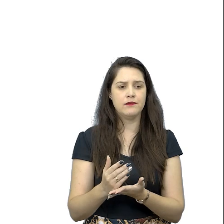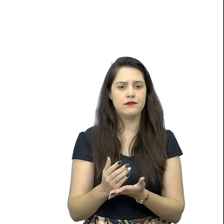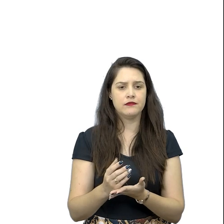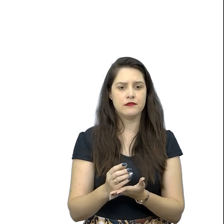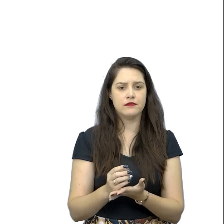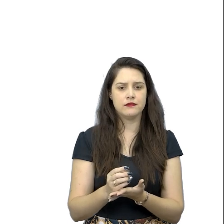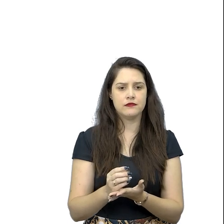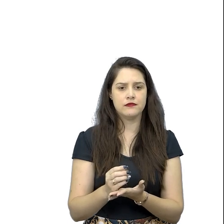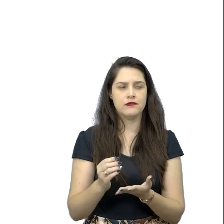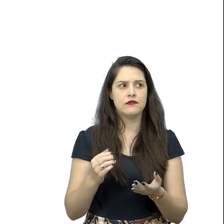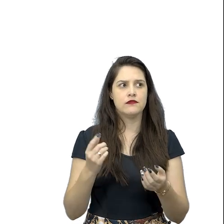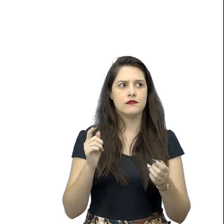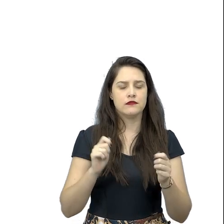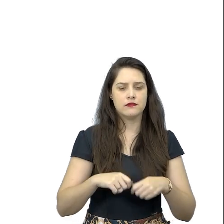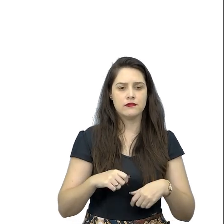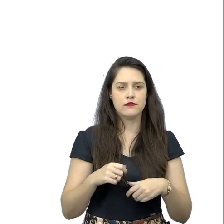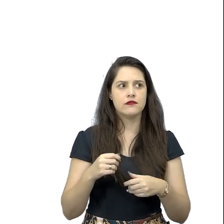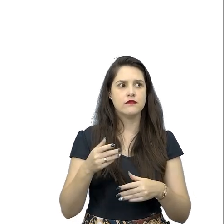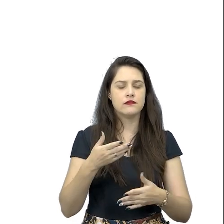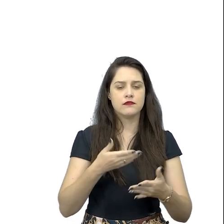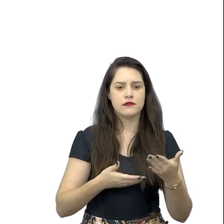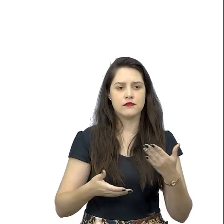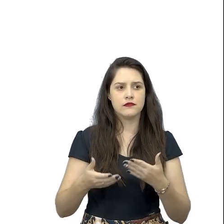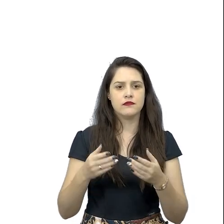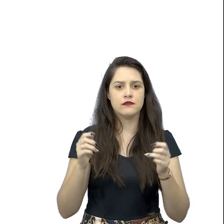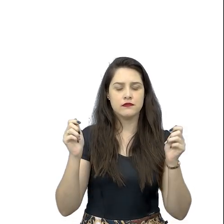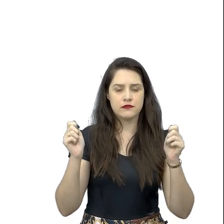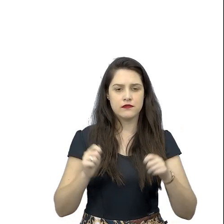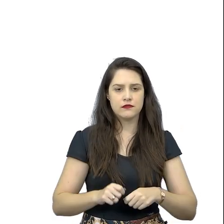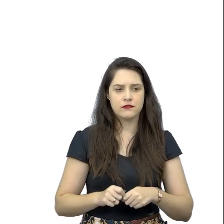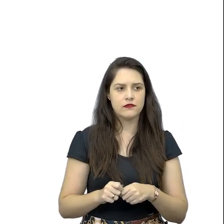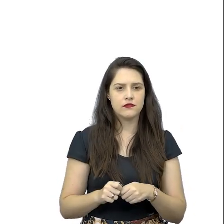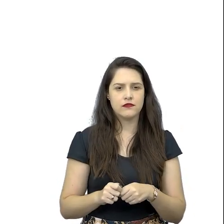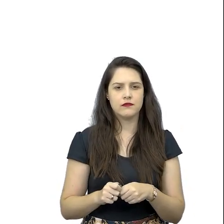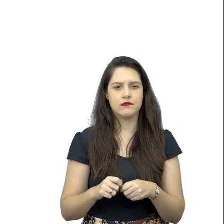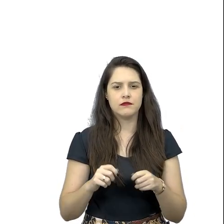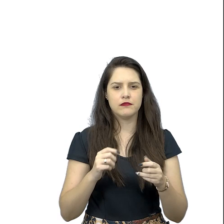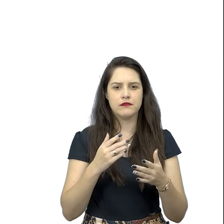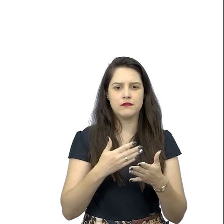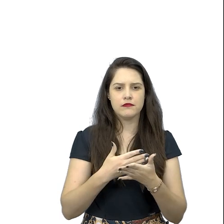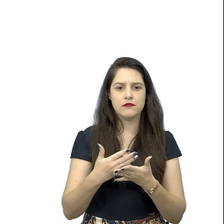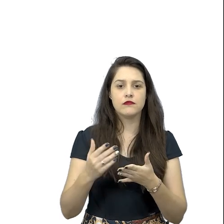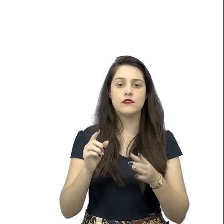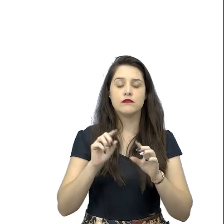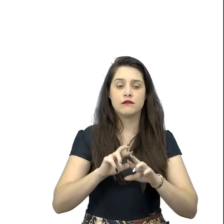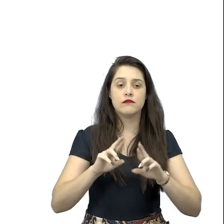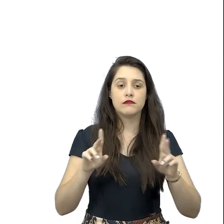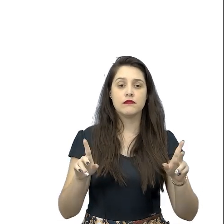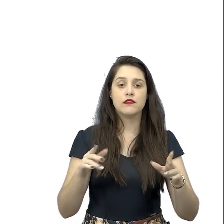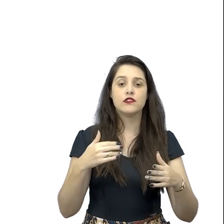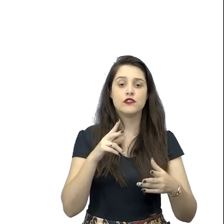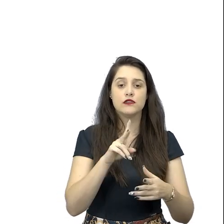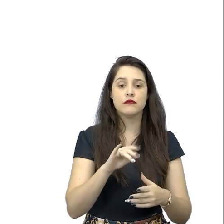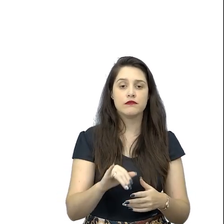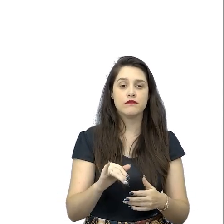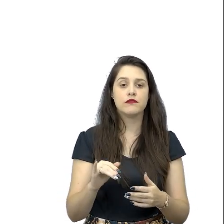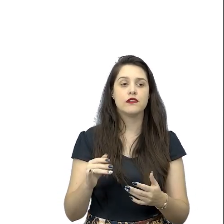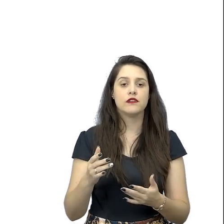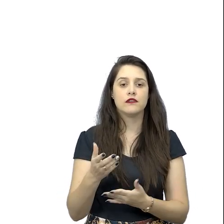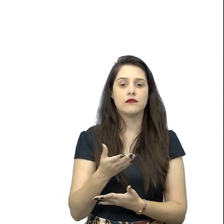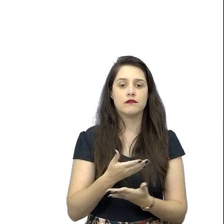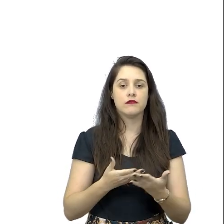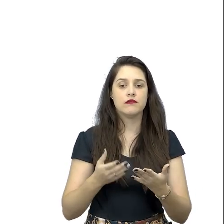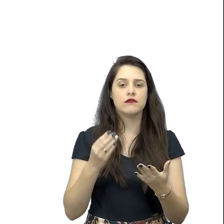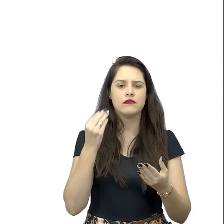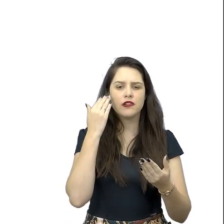o que nós entendemos por ser uma atividade investigativa, que gradativamente a gente vai passando, né, a gente